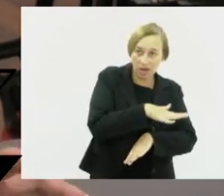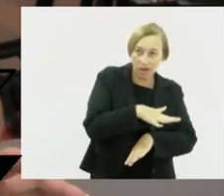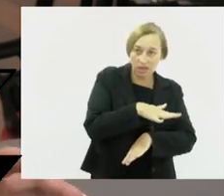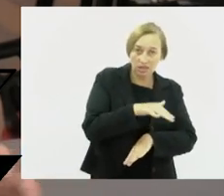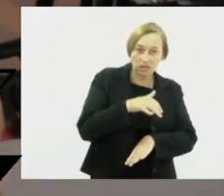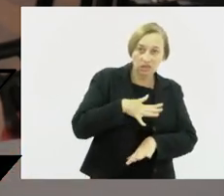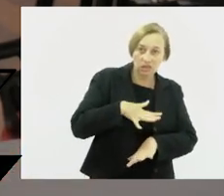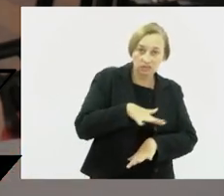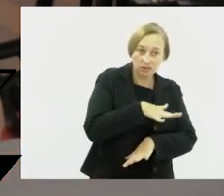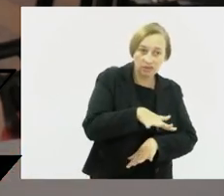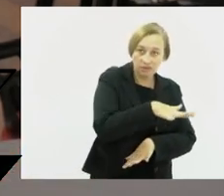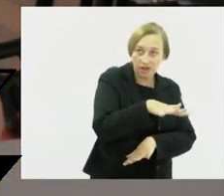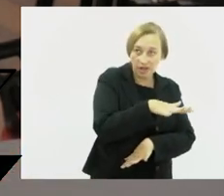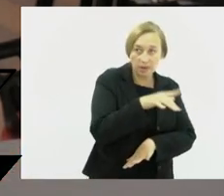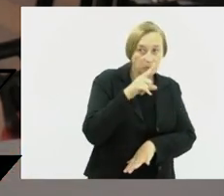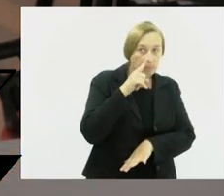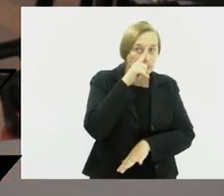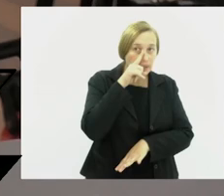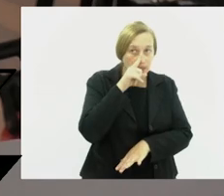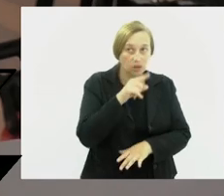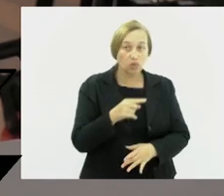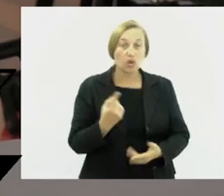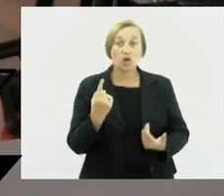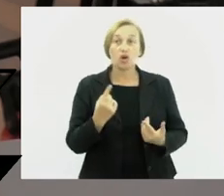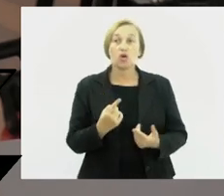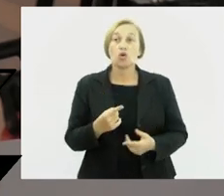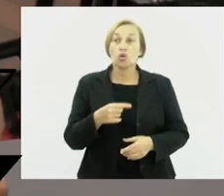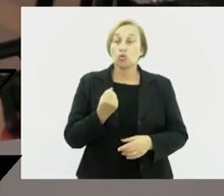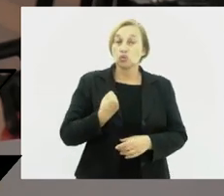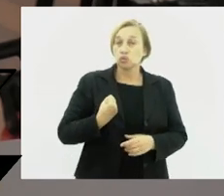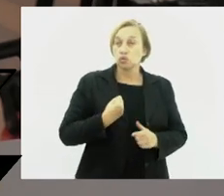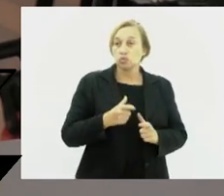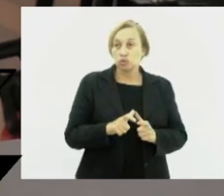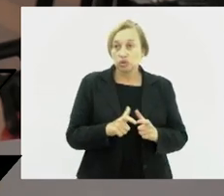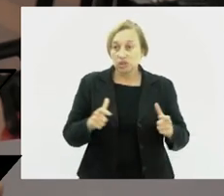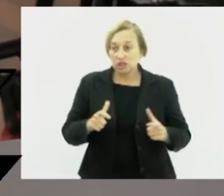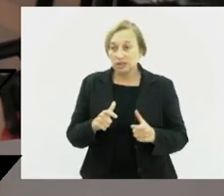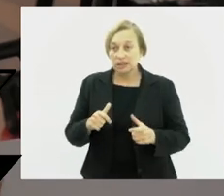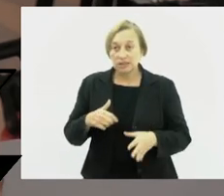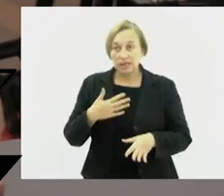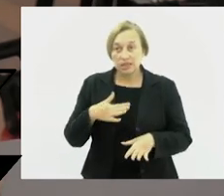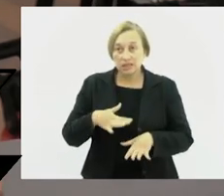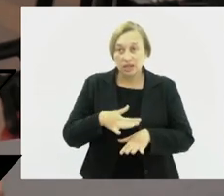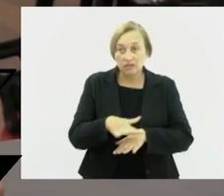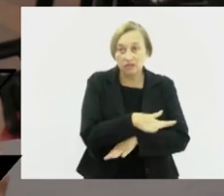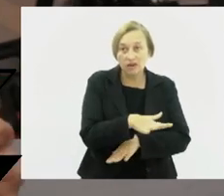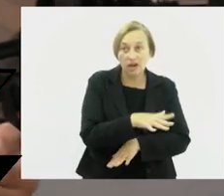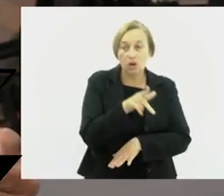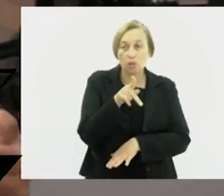comunidades. Lá, o índice maior da comunidade é o